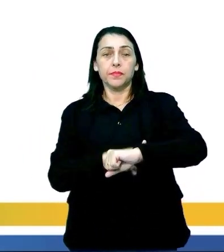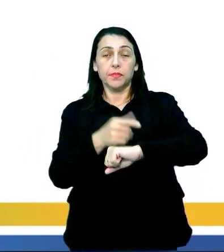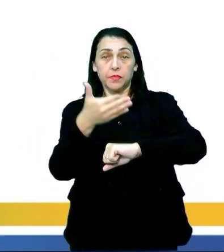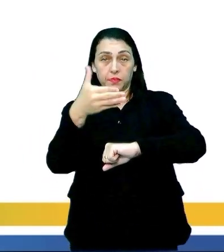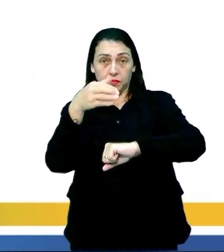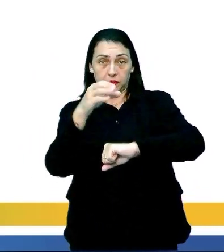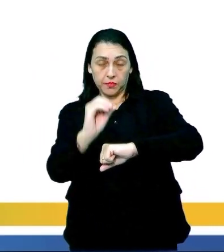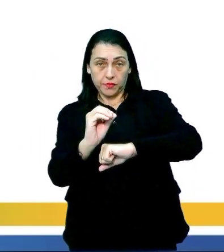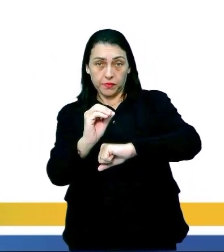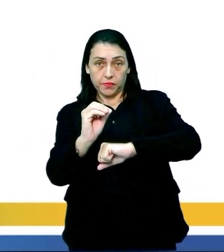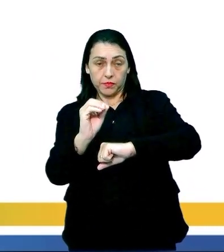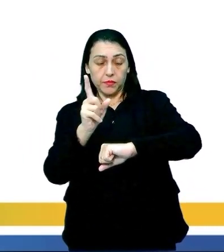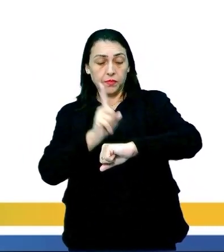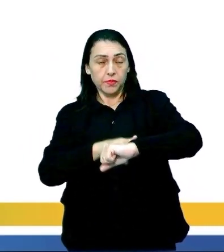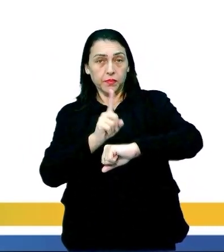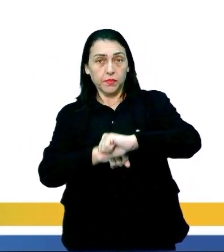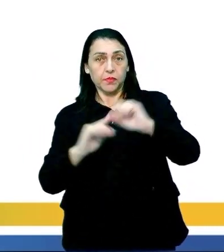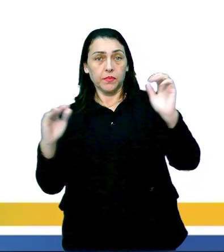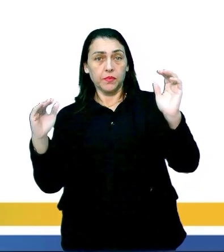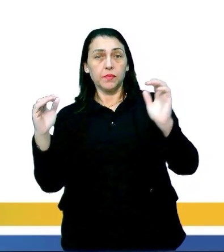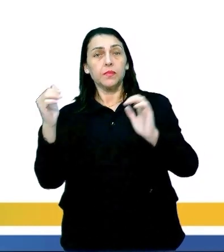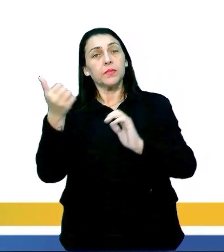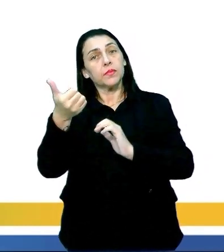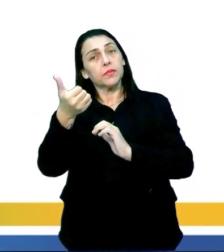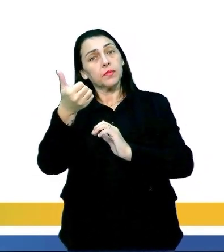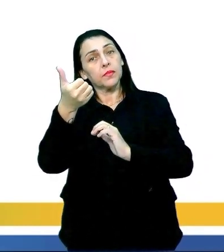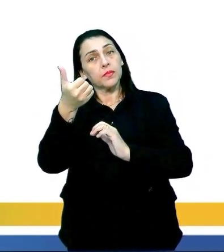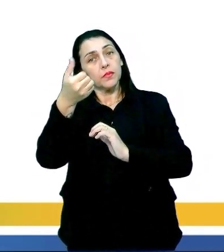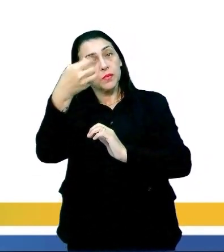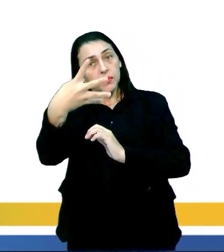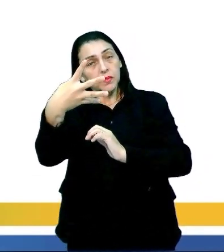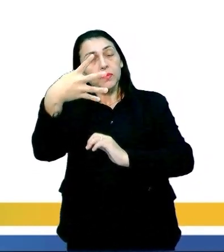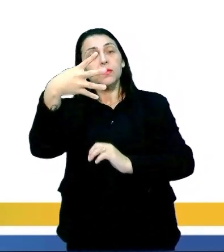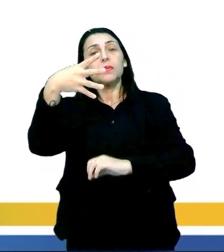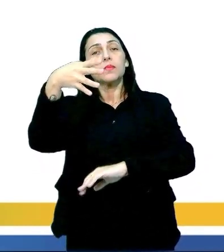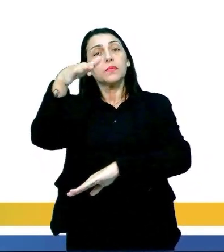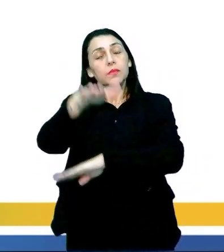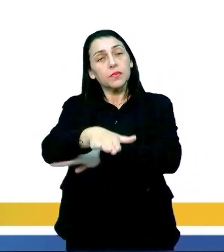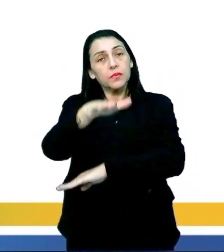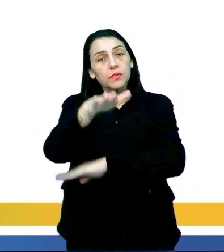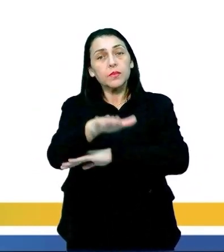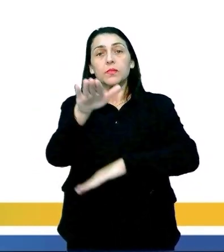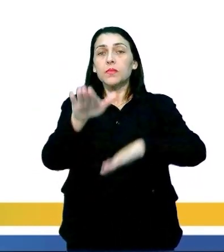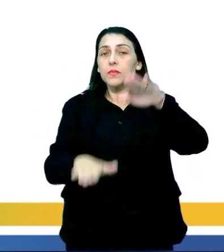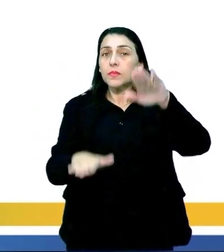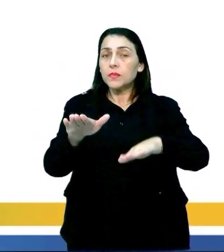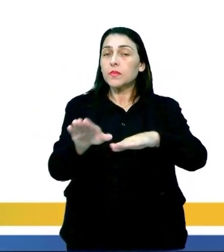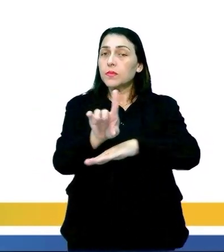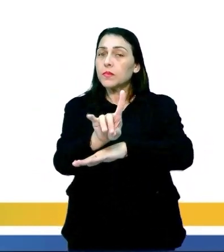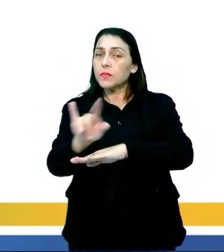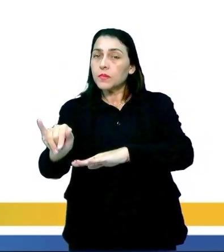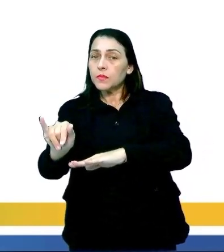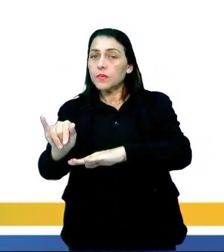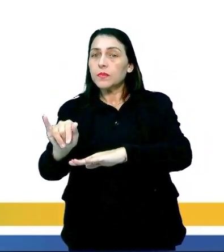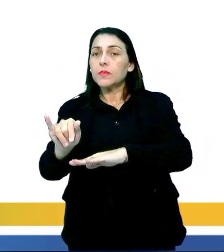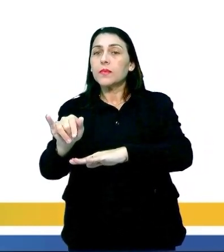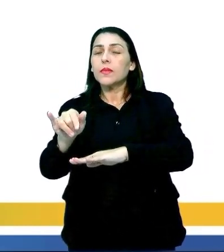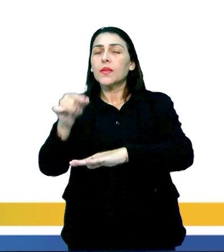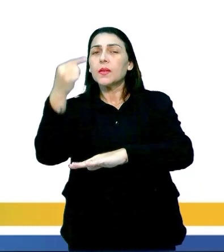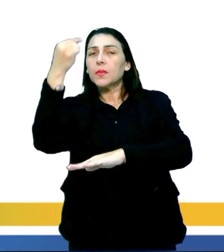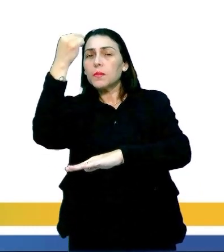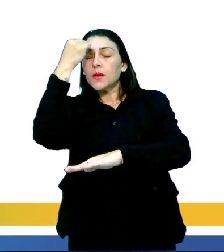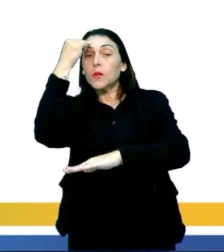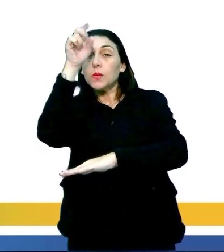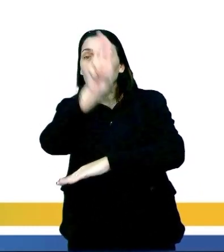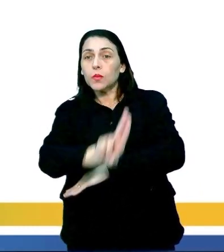entre as 10 horas e as 16 horas de um determinado dia. Supondo que